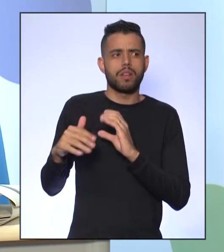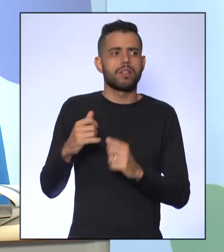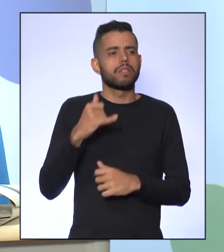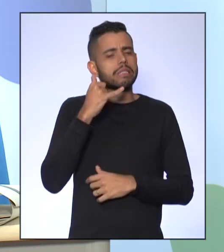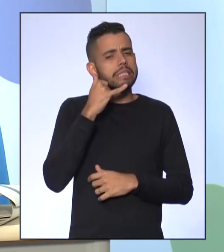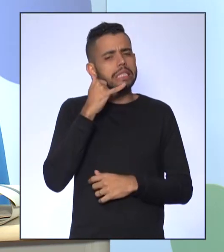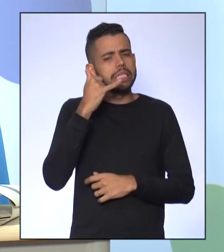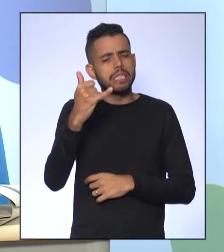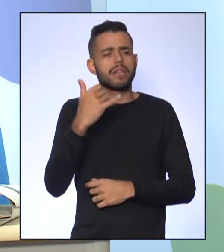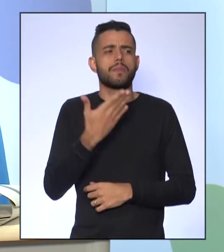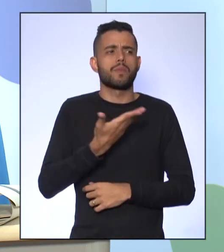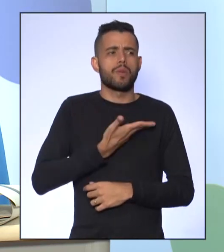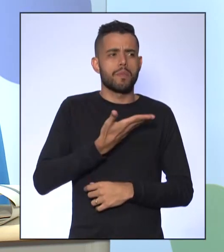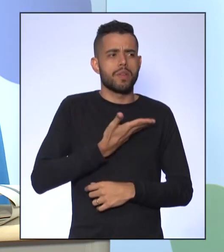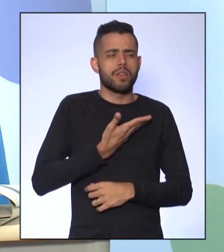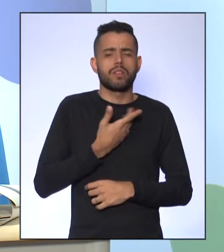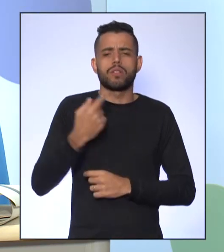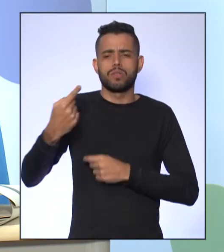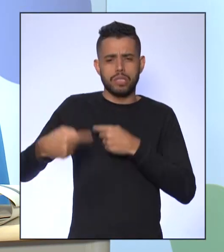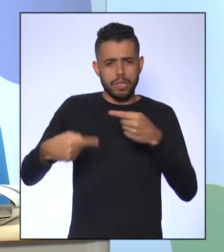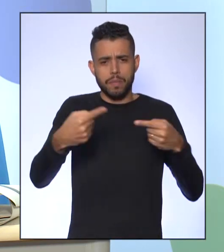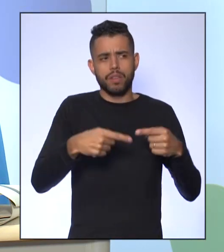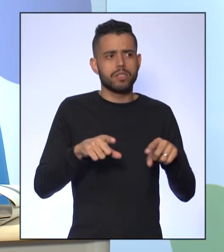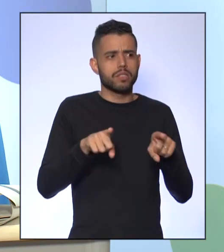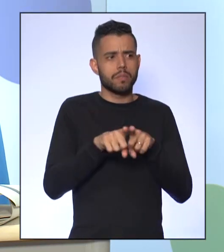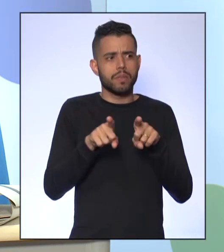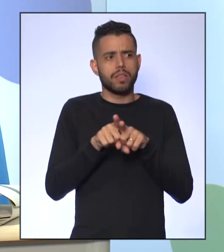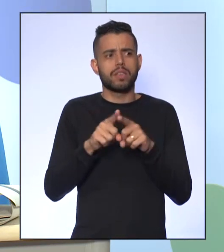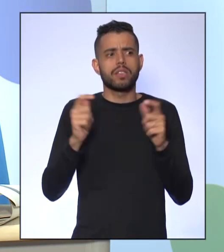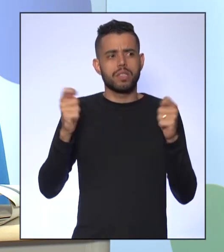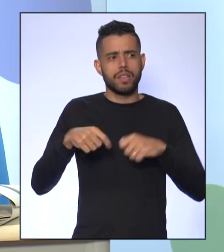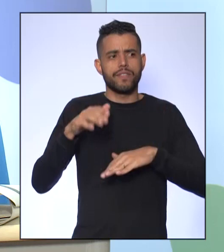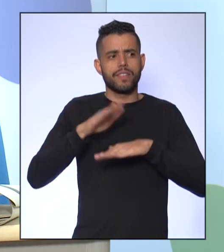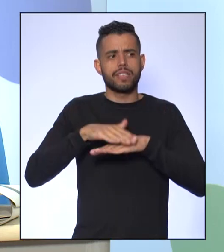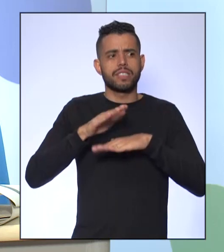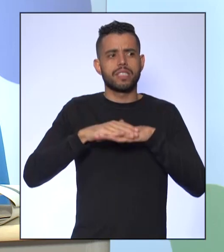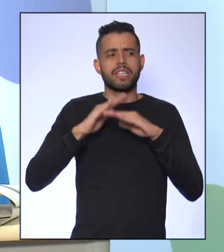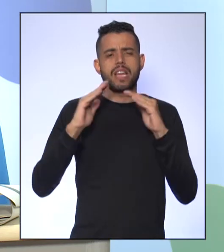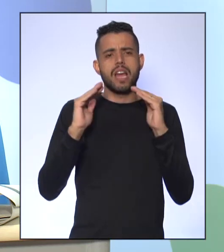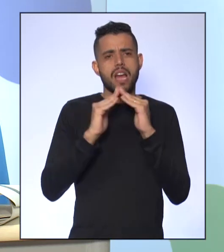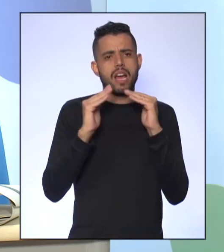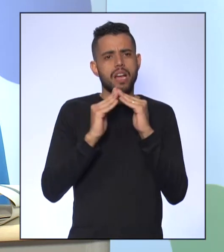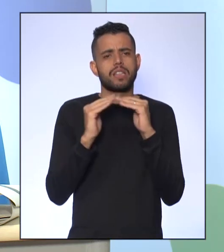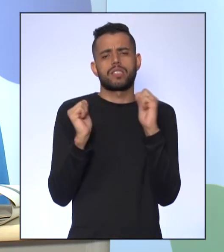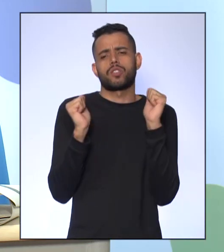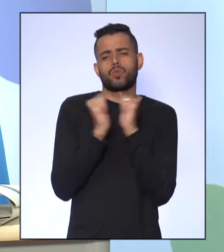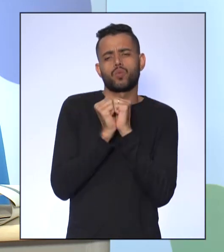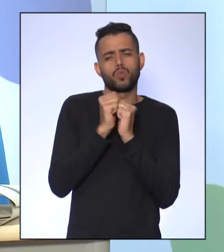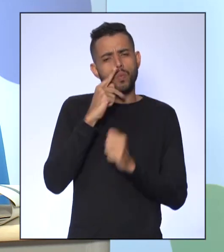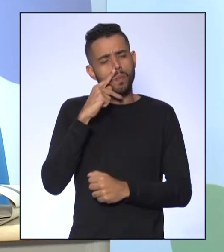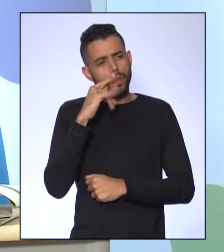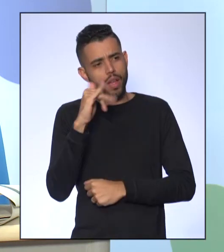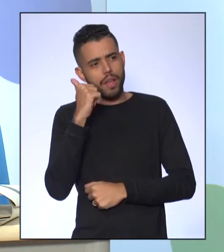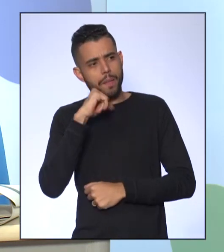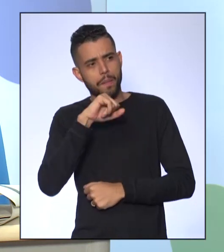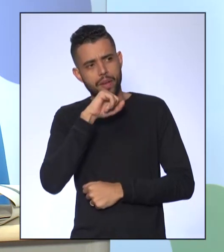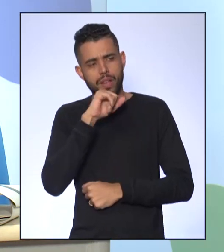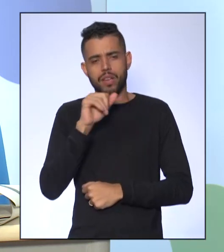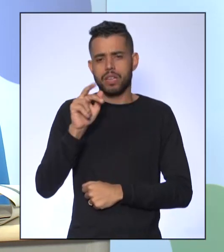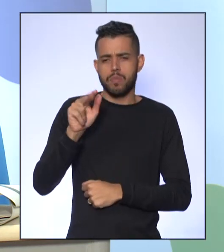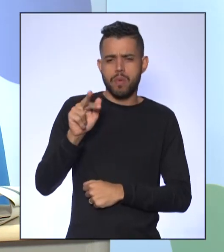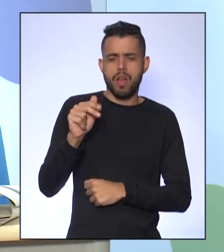liga para o amigo. O debate também pode ser feito em casa, com quem você tem em casa, com seu pai, com a sua mãe, com seu irmão, com